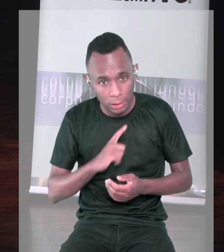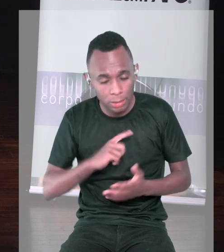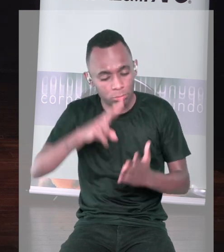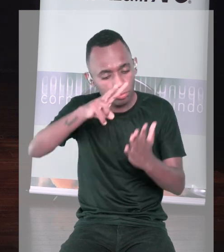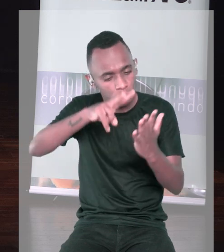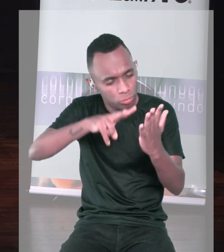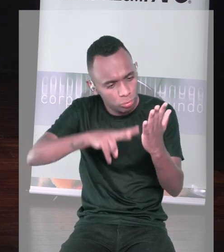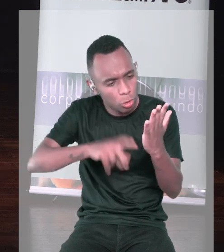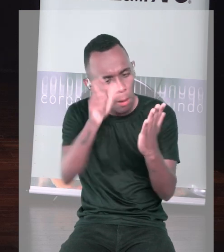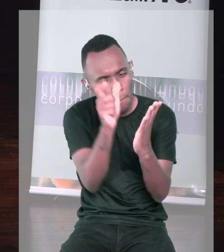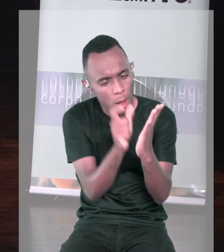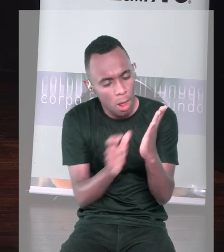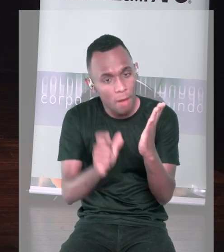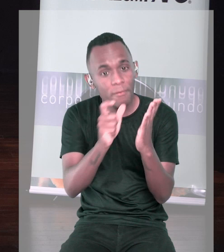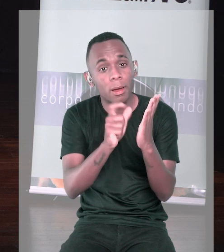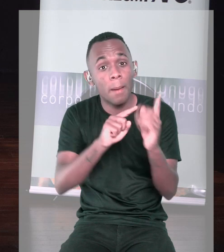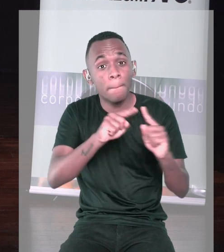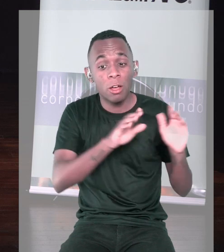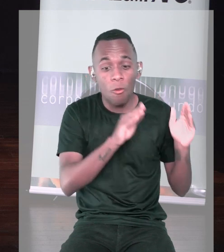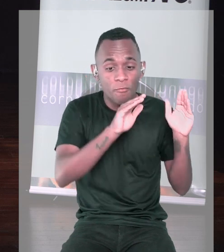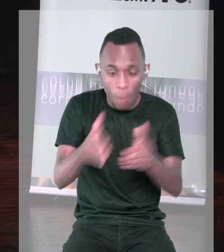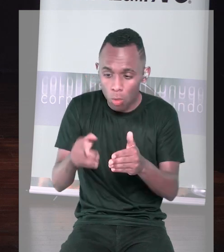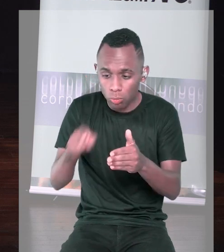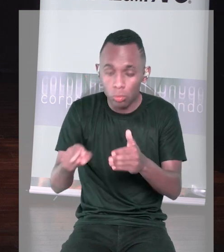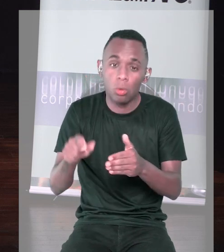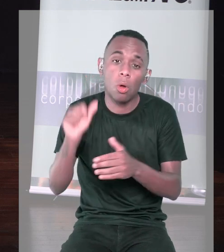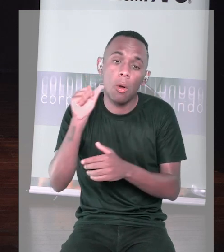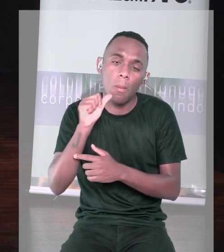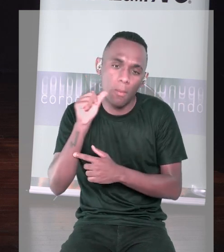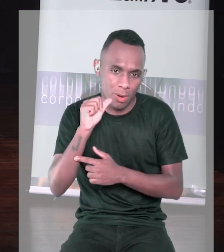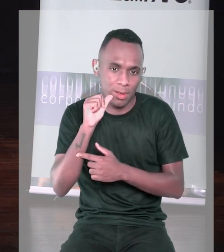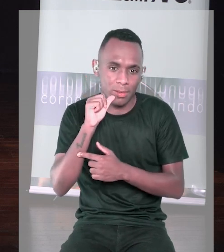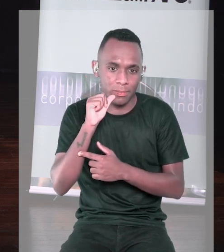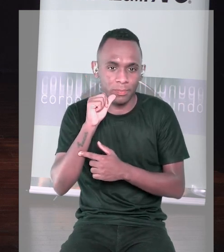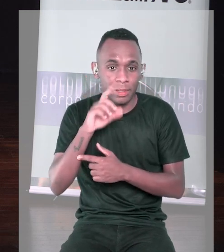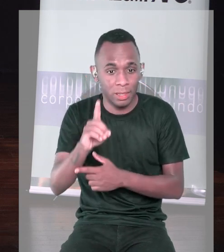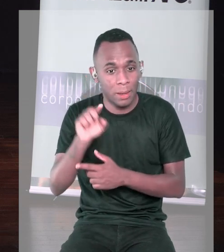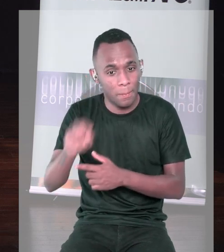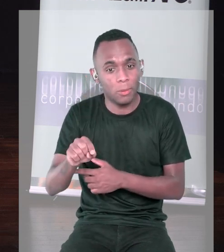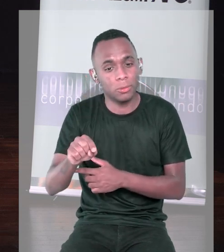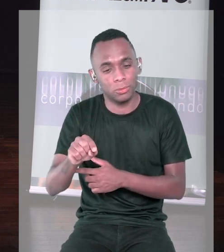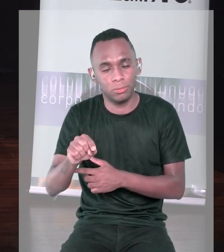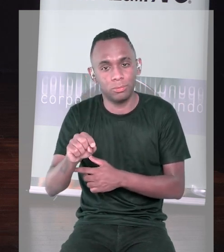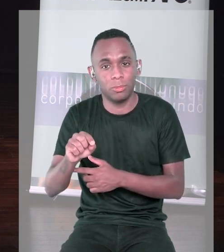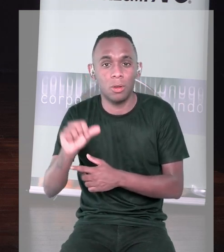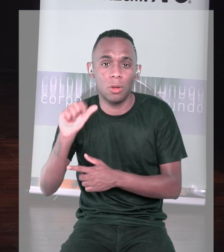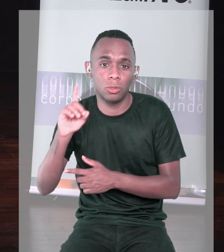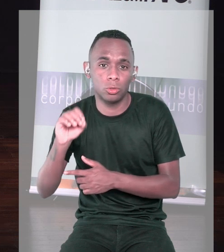palavras, porém, seu endereçamento original era ela, D.